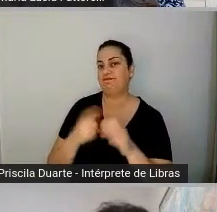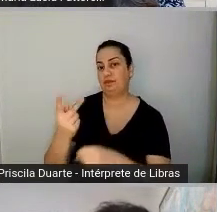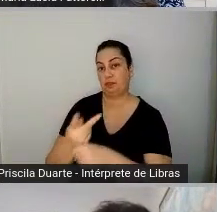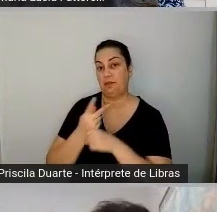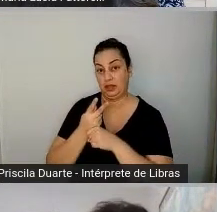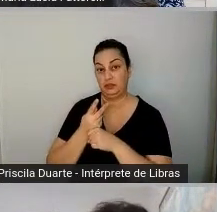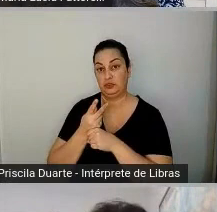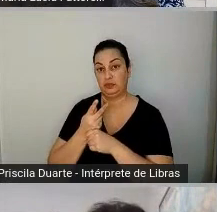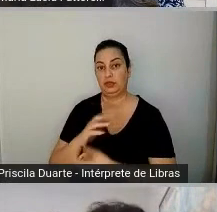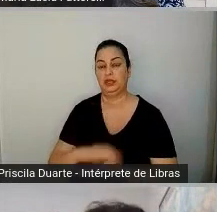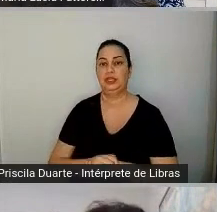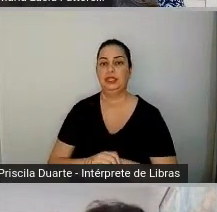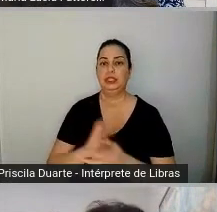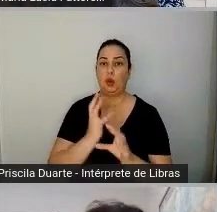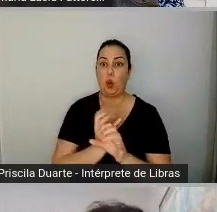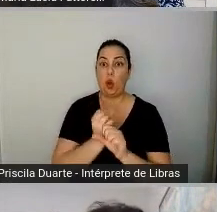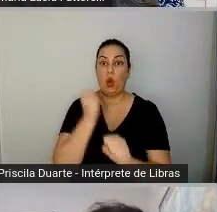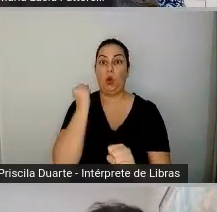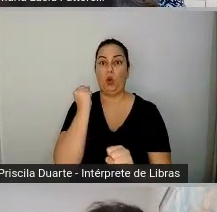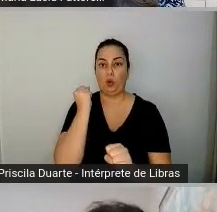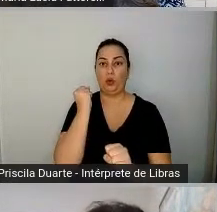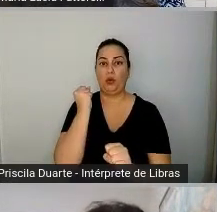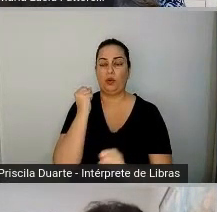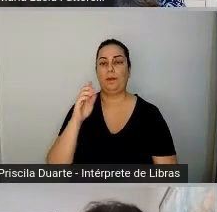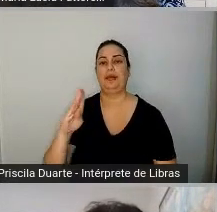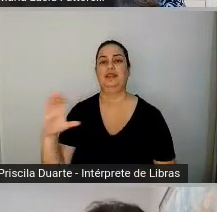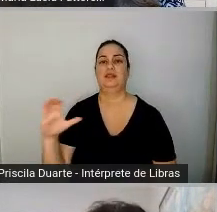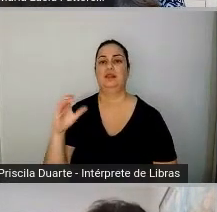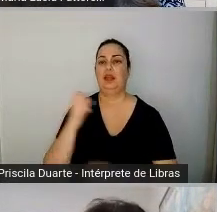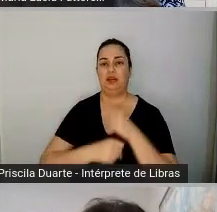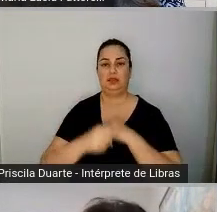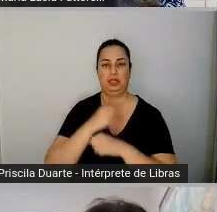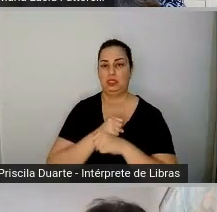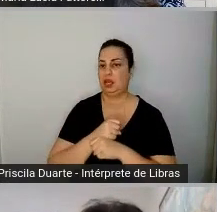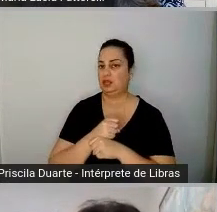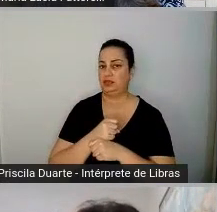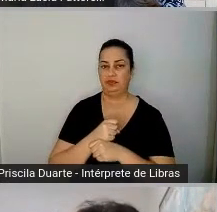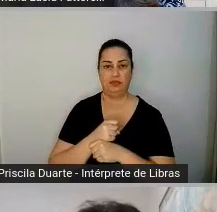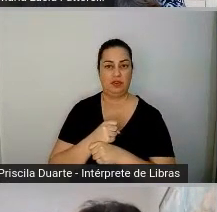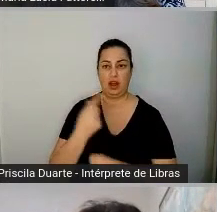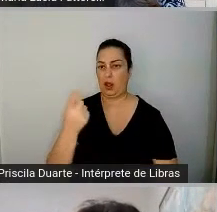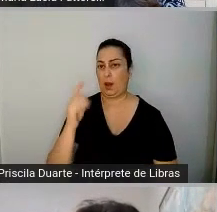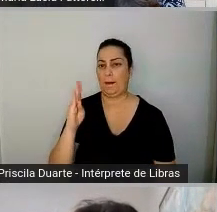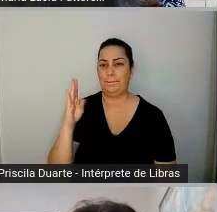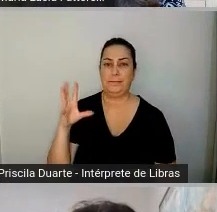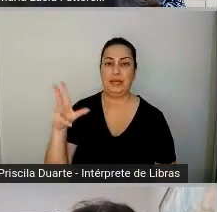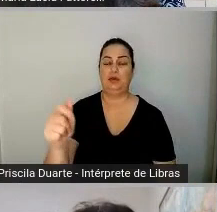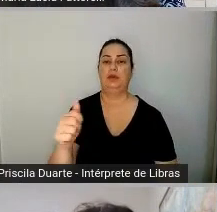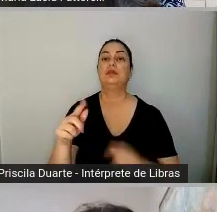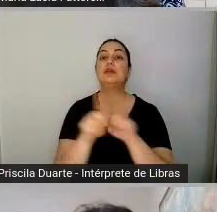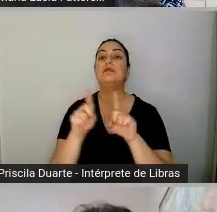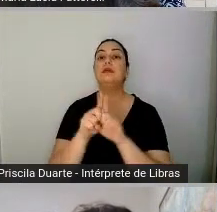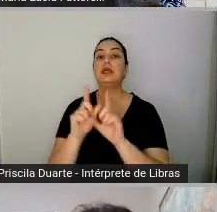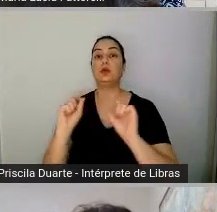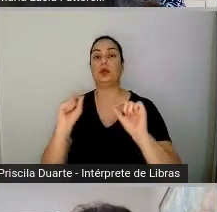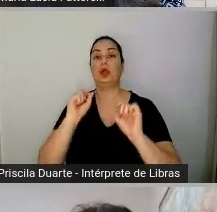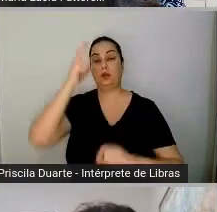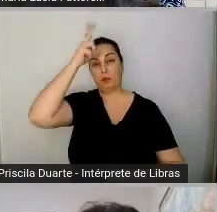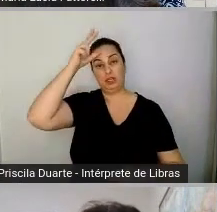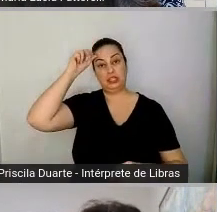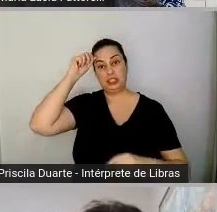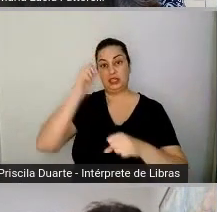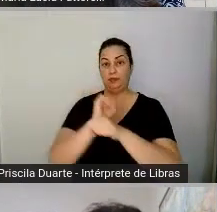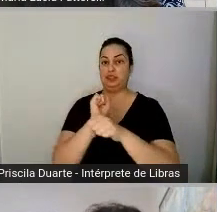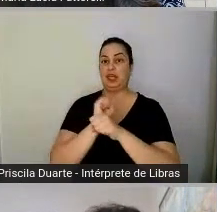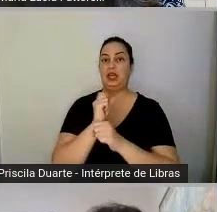passado, foi centenas de bilhões. O pagamento que os estados e municípios fazem para a União,